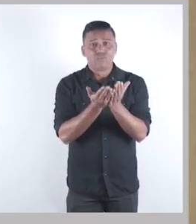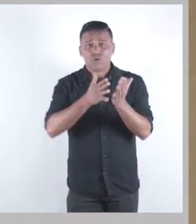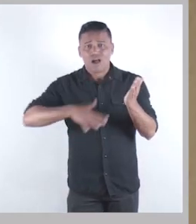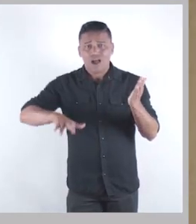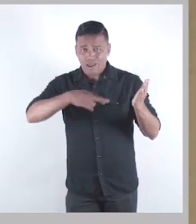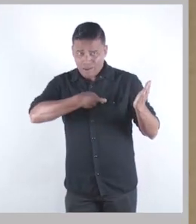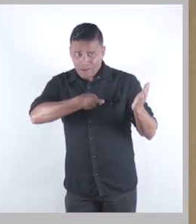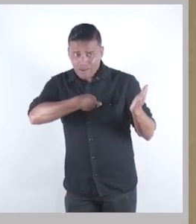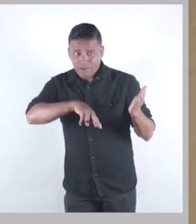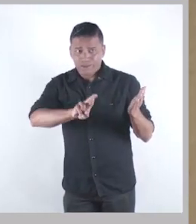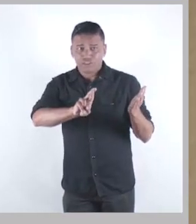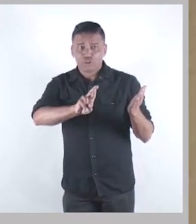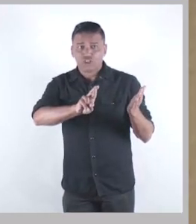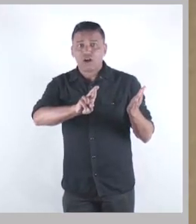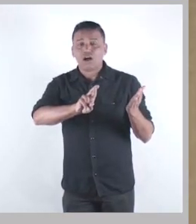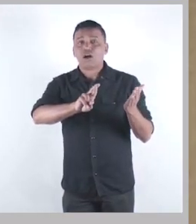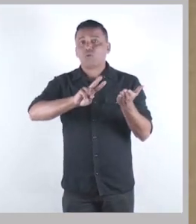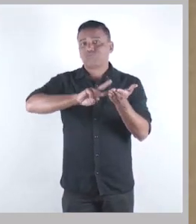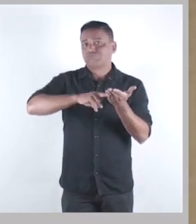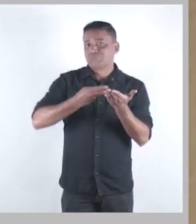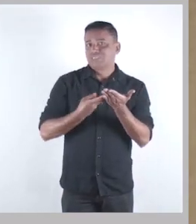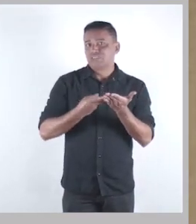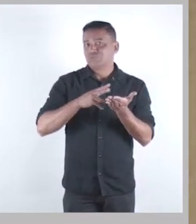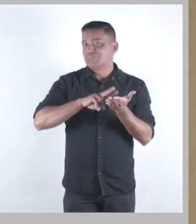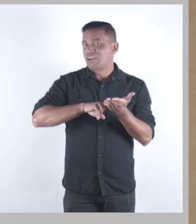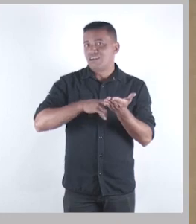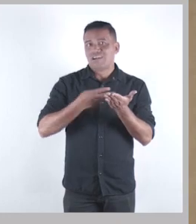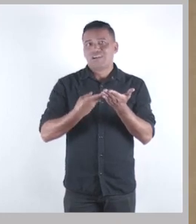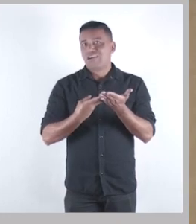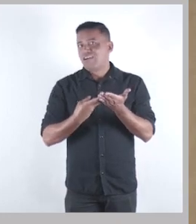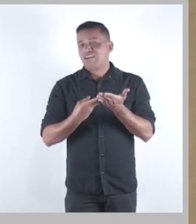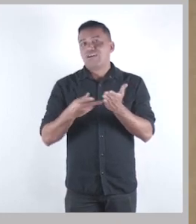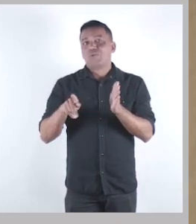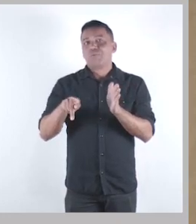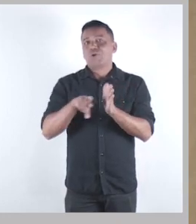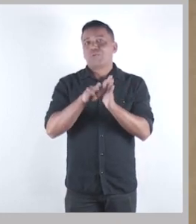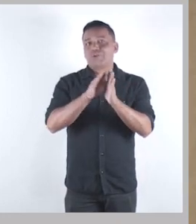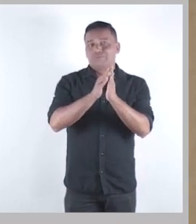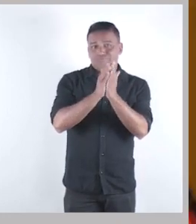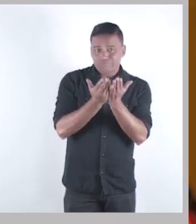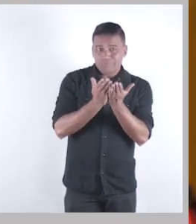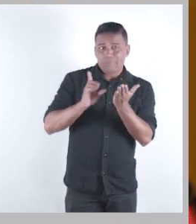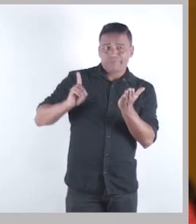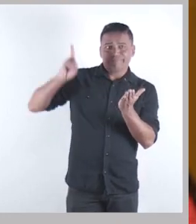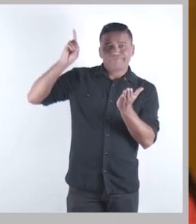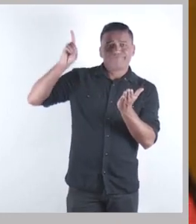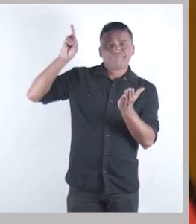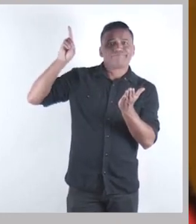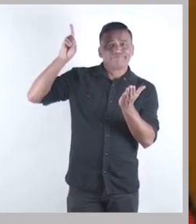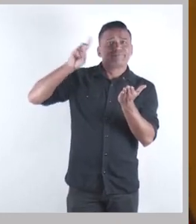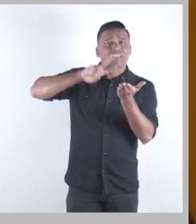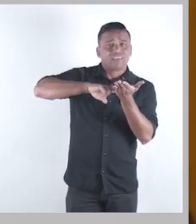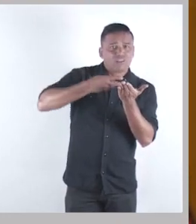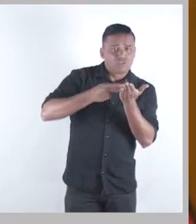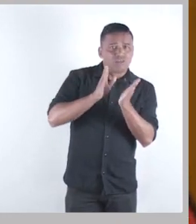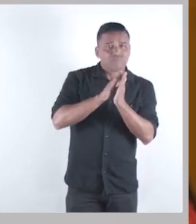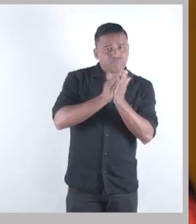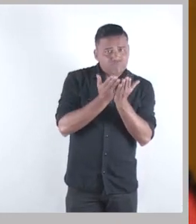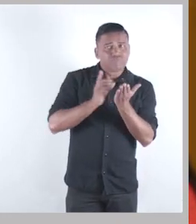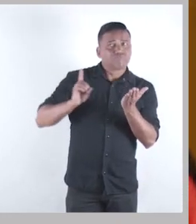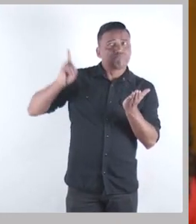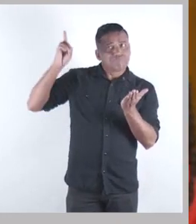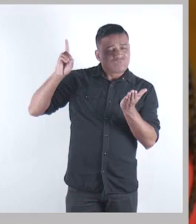religião, né? Desde a tradução de Inários, a tradução da própria Bíblia, enfim, de outros textos, mas